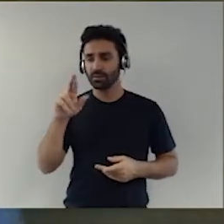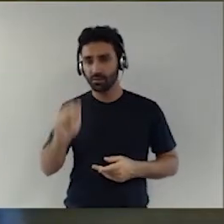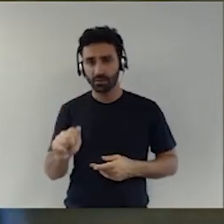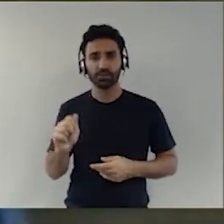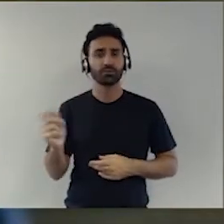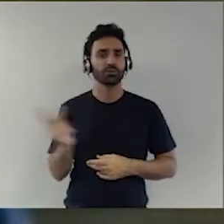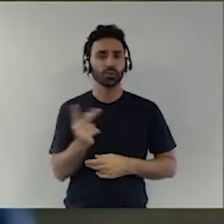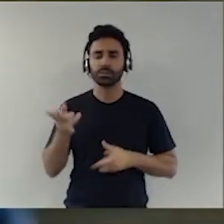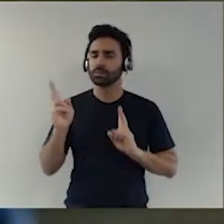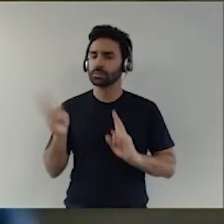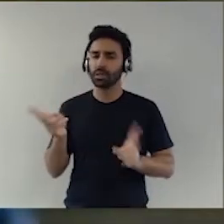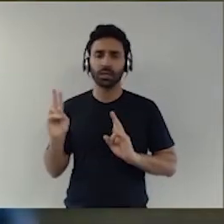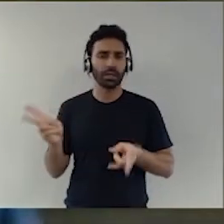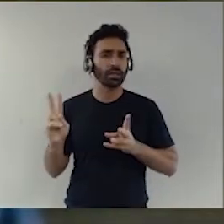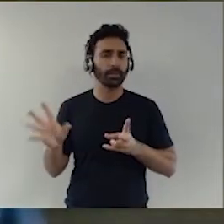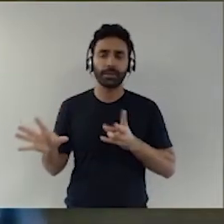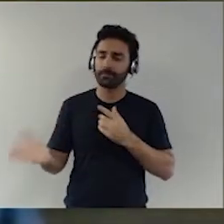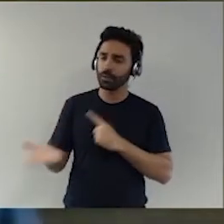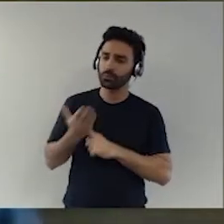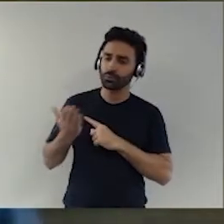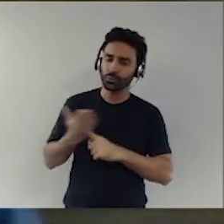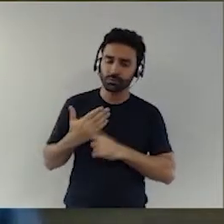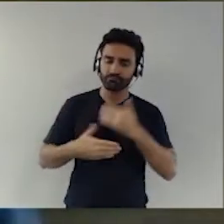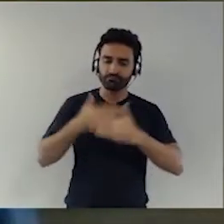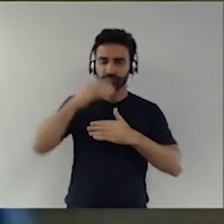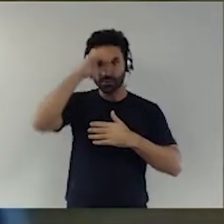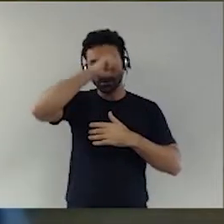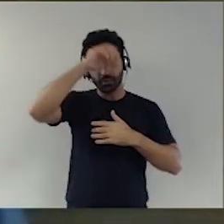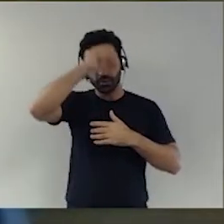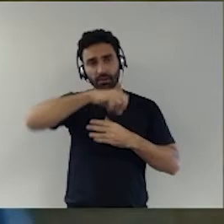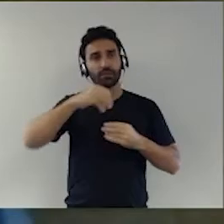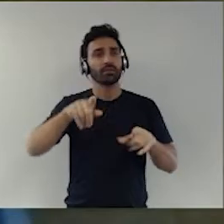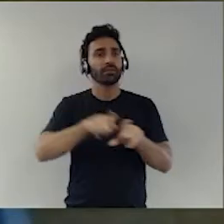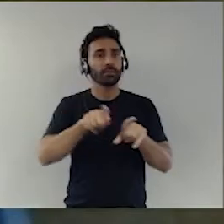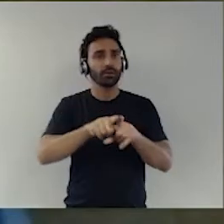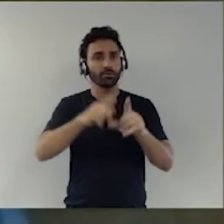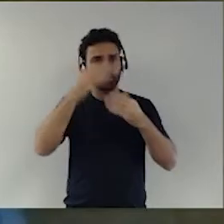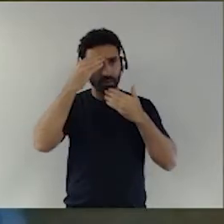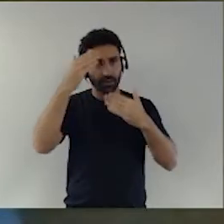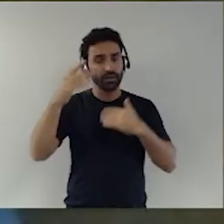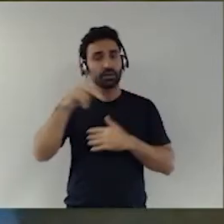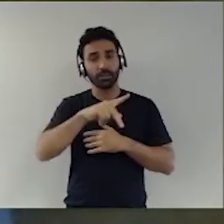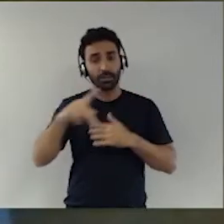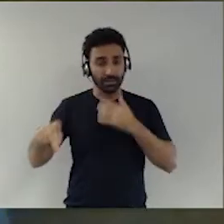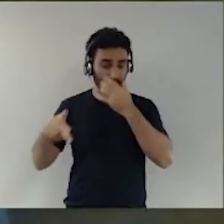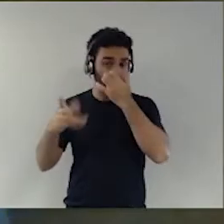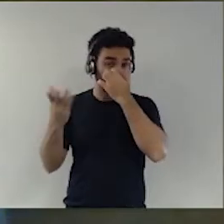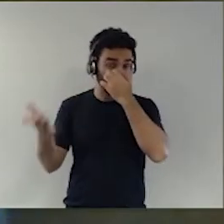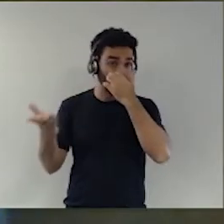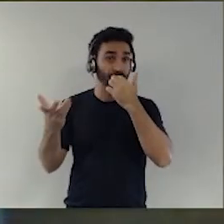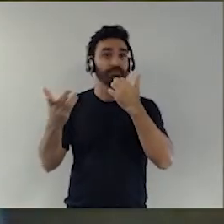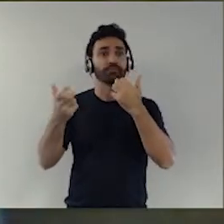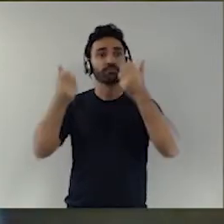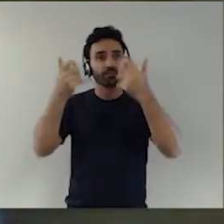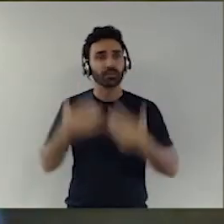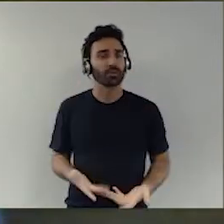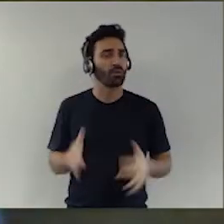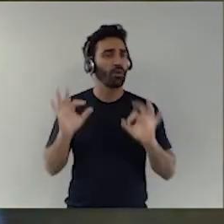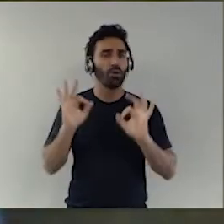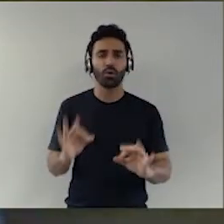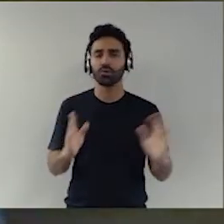nos acrescentam aqui em eventos como esse, agradecer ao presidente Chaimo pela condução aí